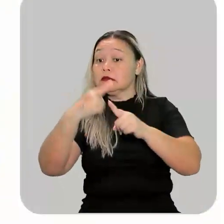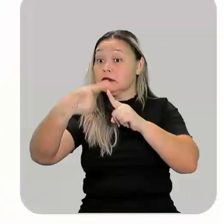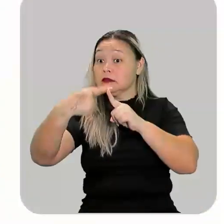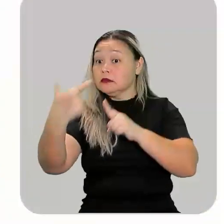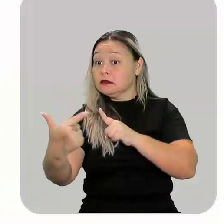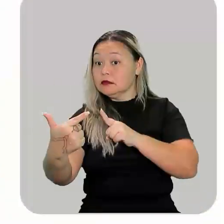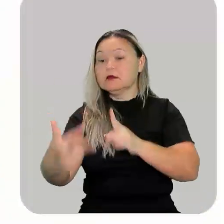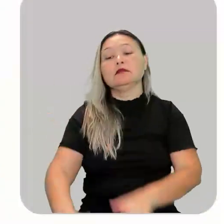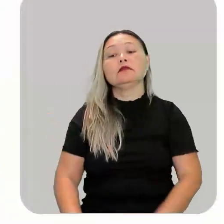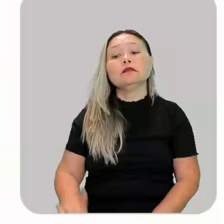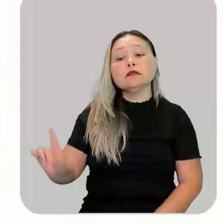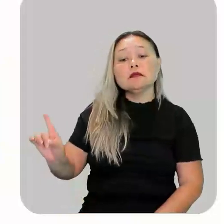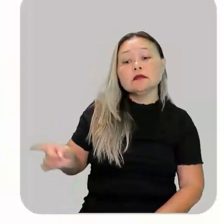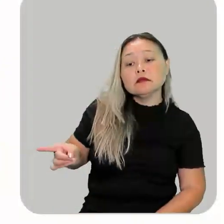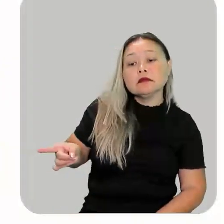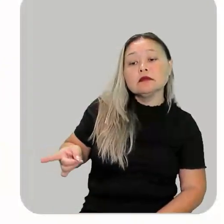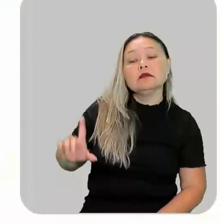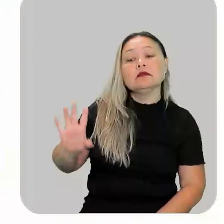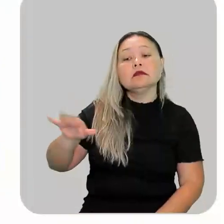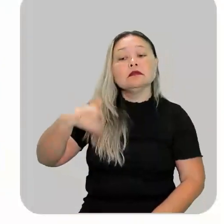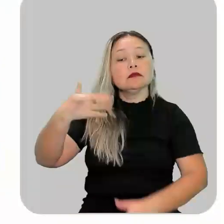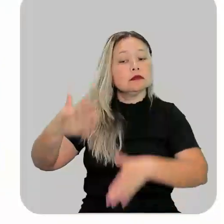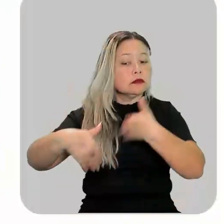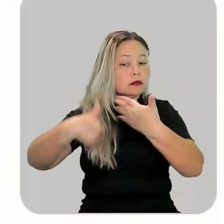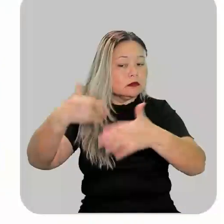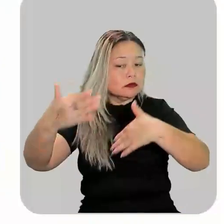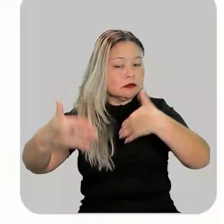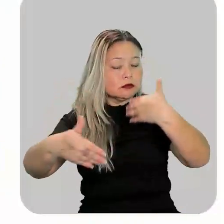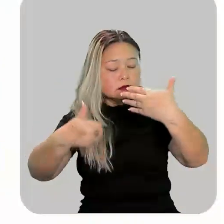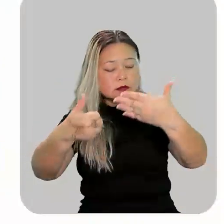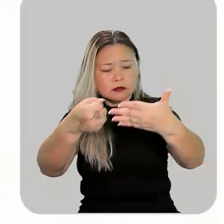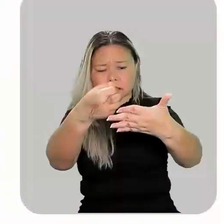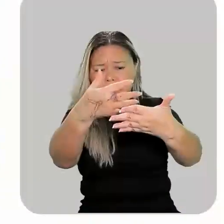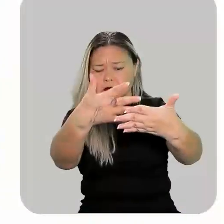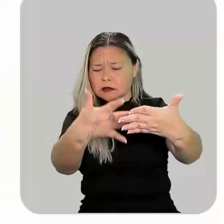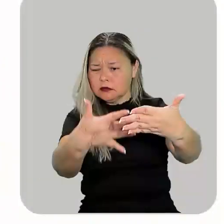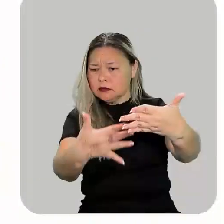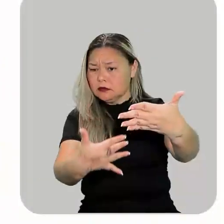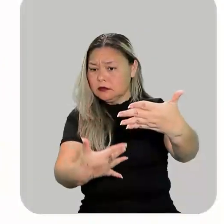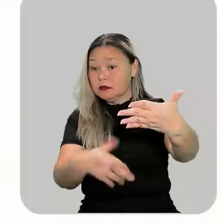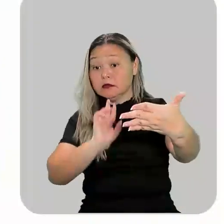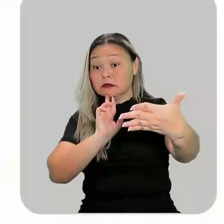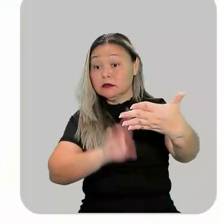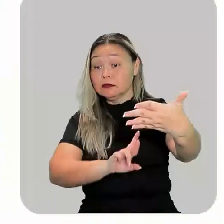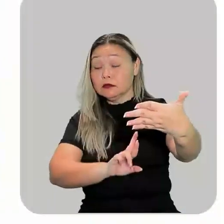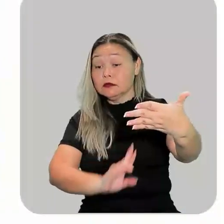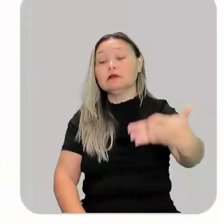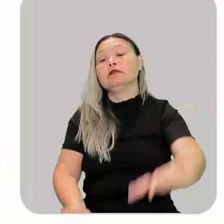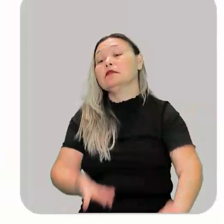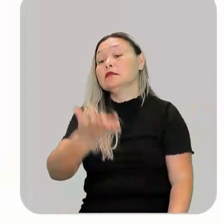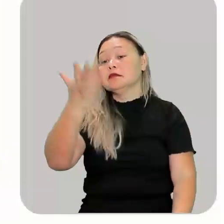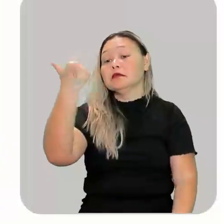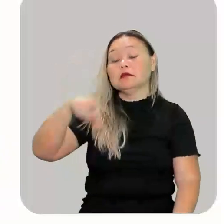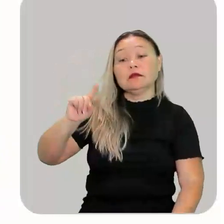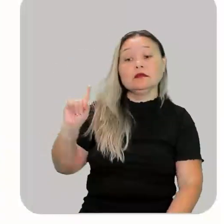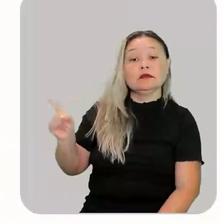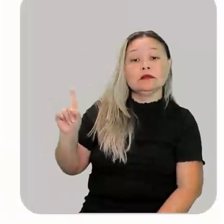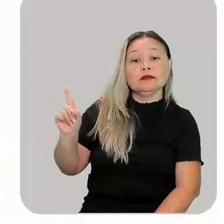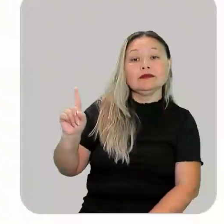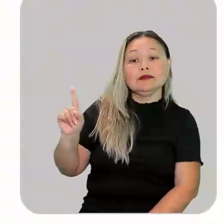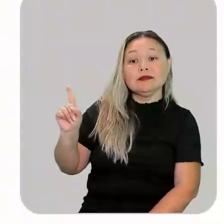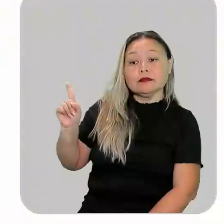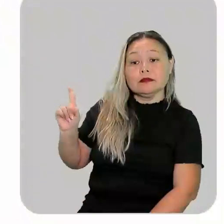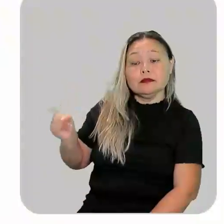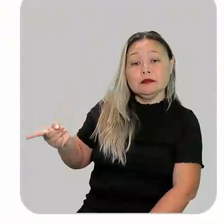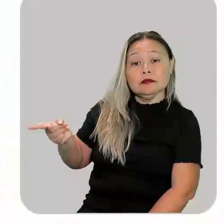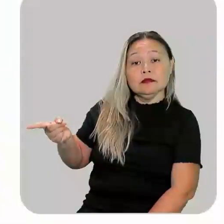Ou seja, daí por diante você vai destrinchar um tanto de coisas, né, professor Maurício? Olha aqui pra gente aqui dentro aqui no desse slide aqui.